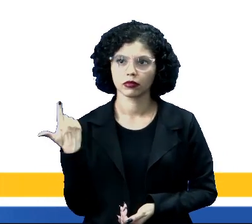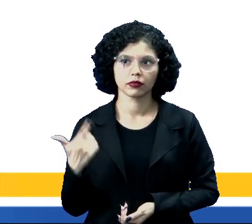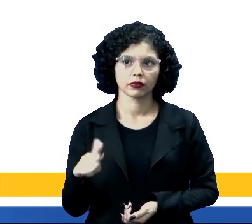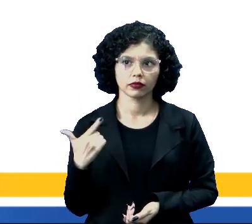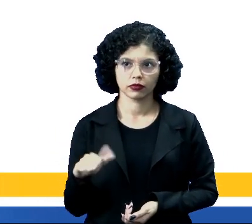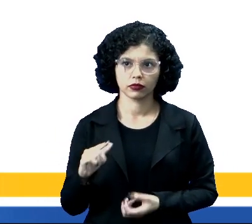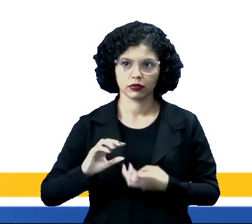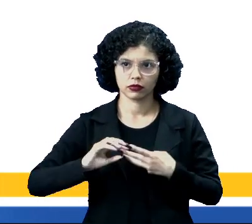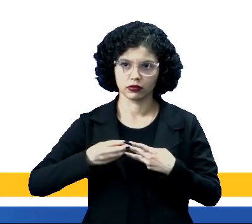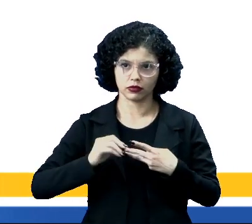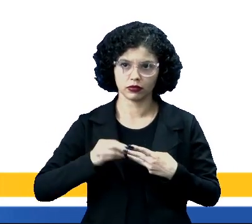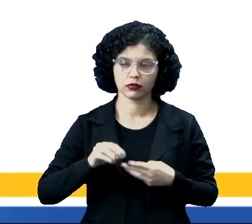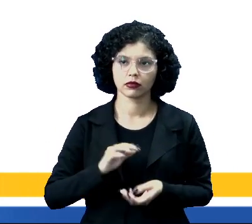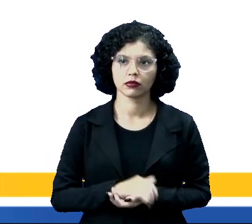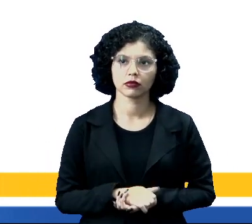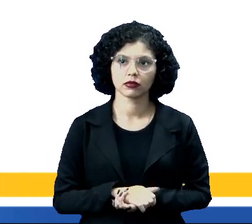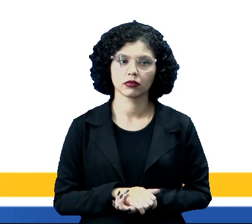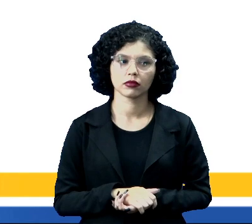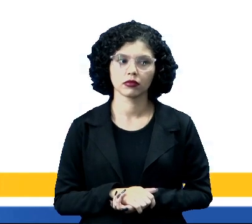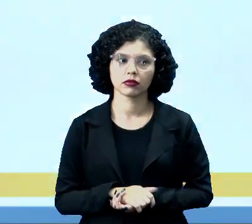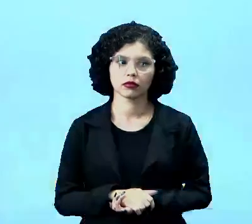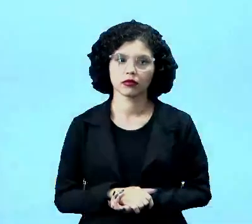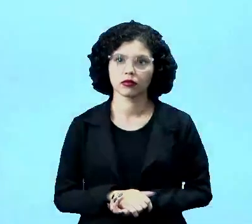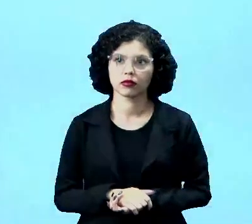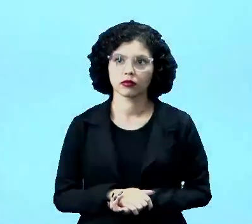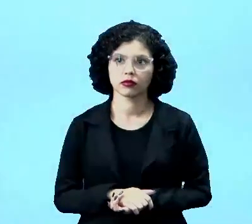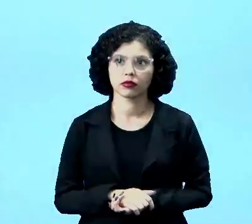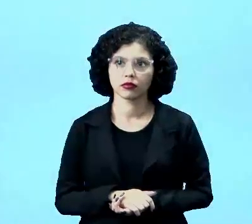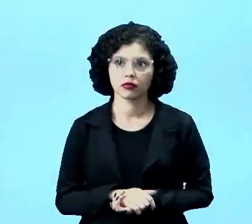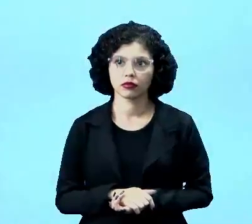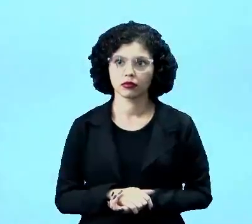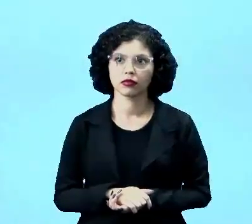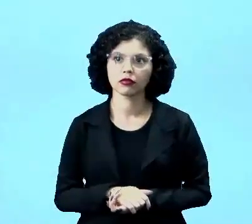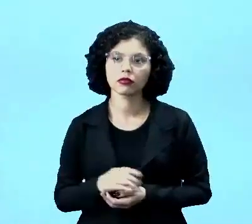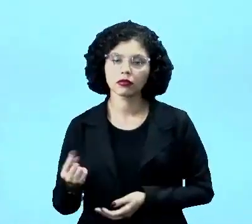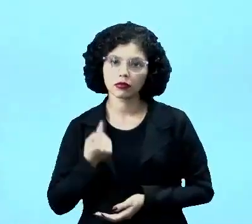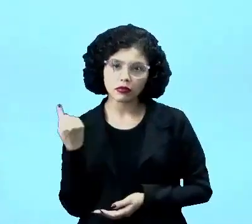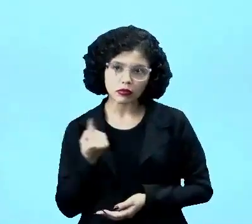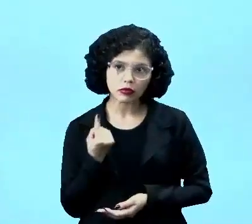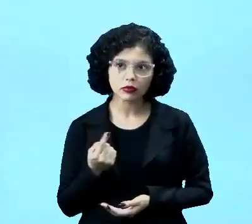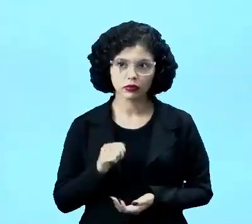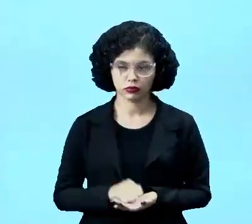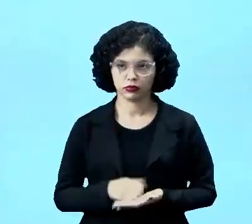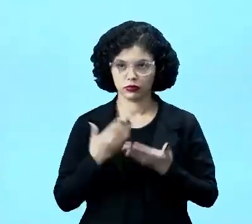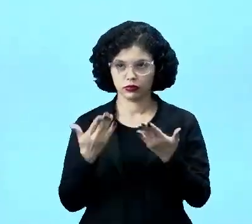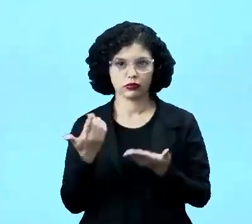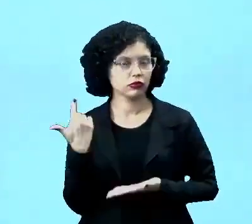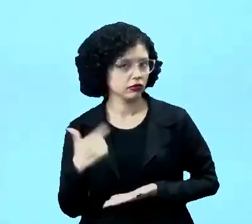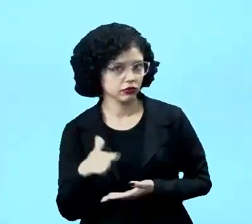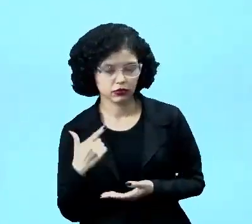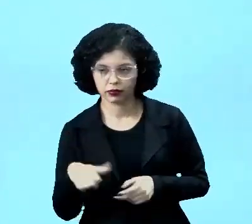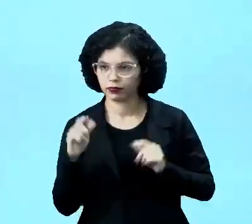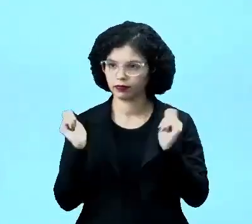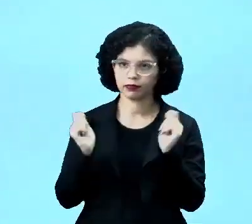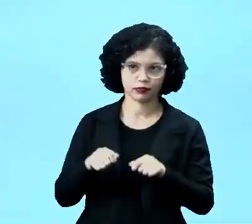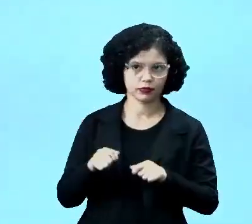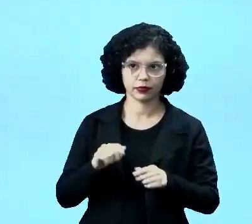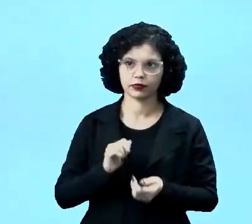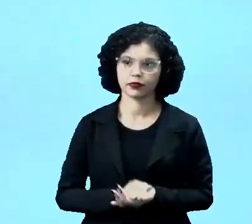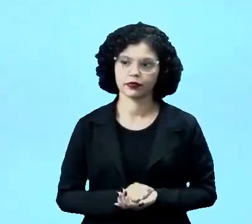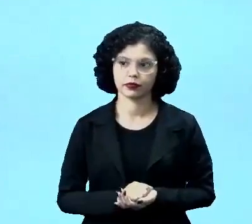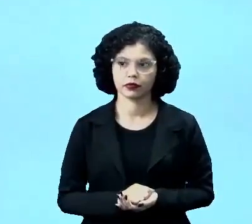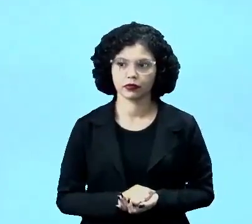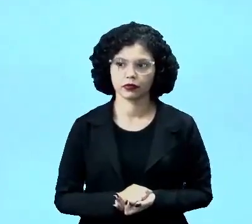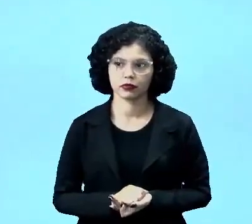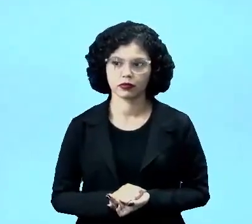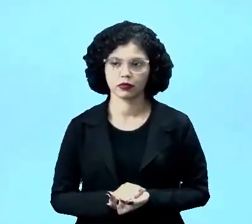tem células? Nesse caso, pessoal, o único indivíduo aí que não vai possuir células